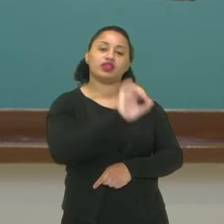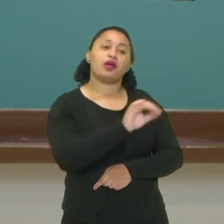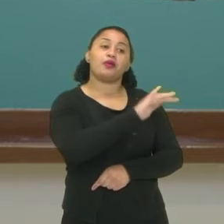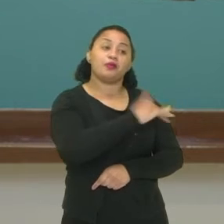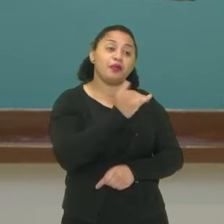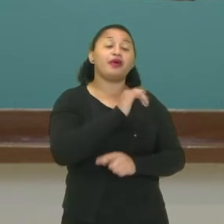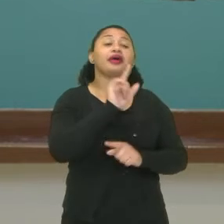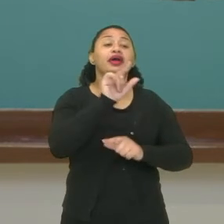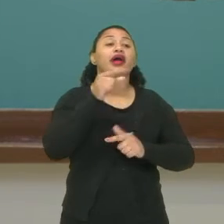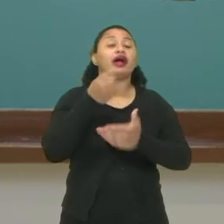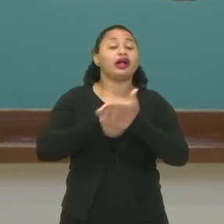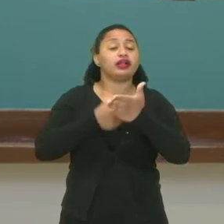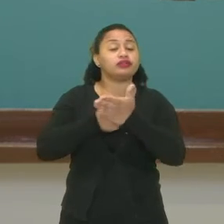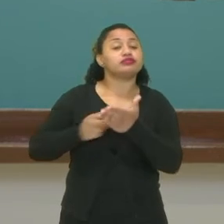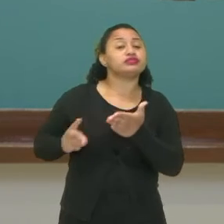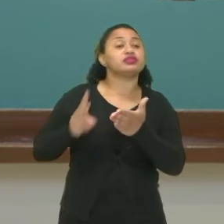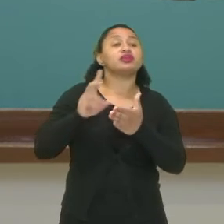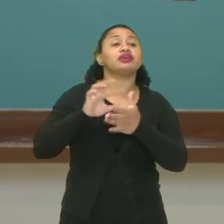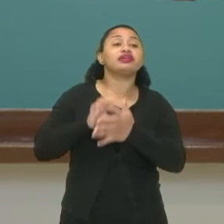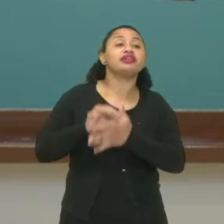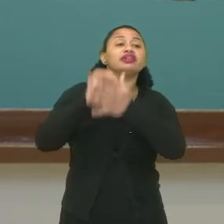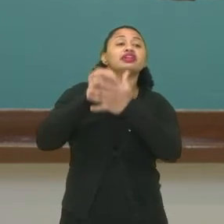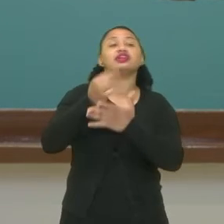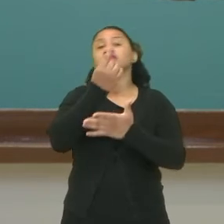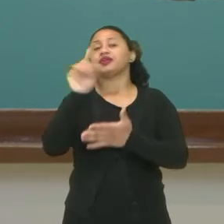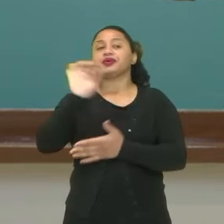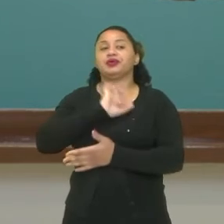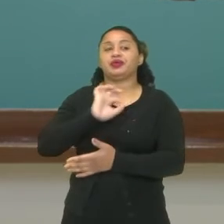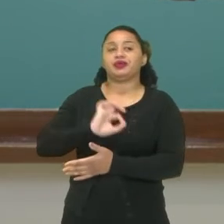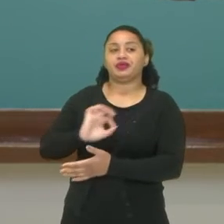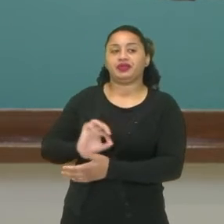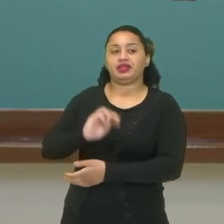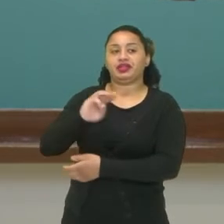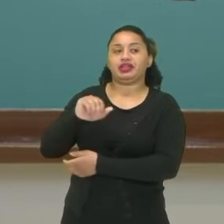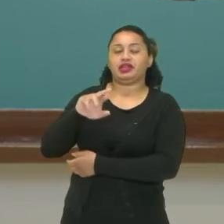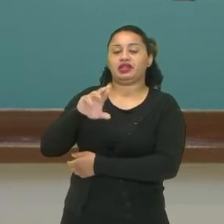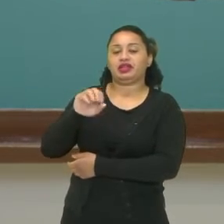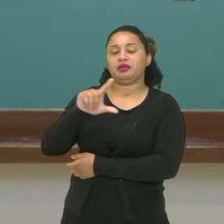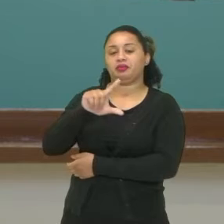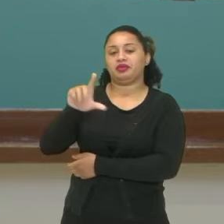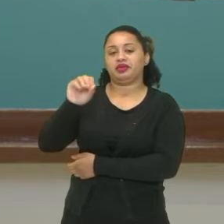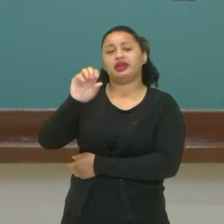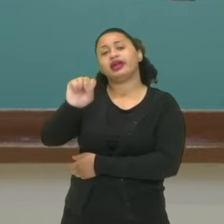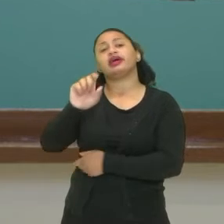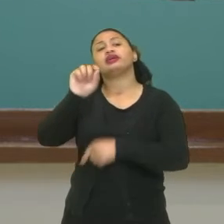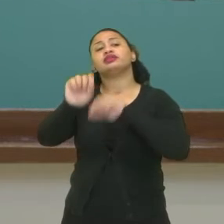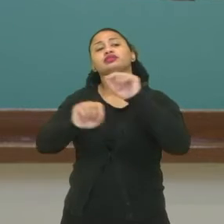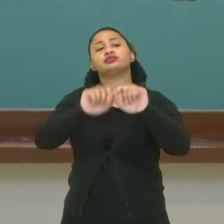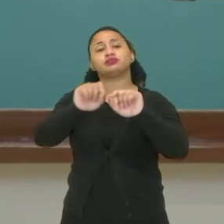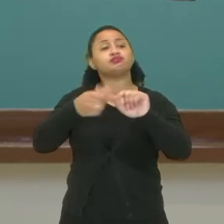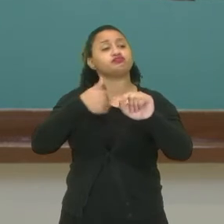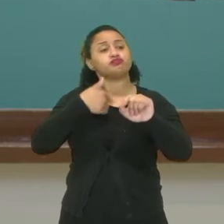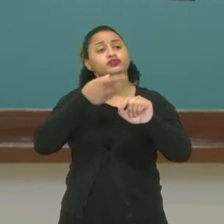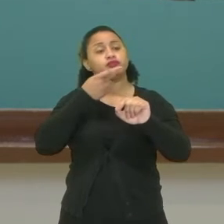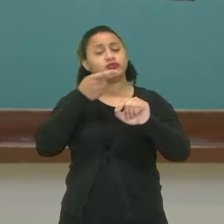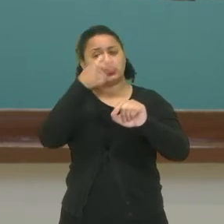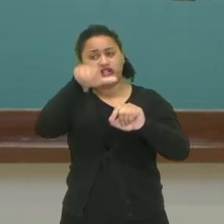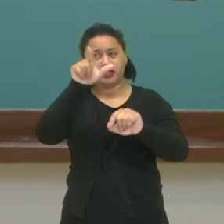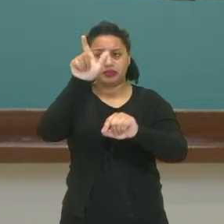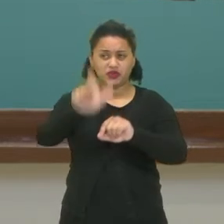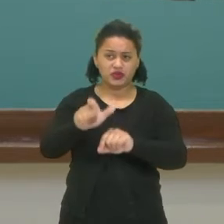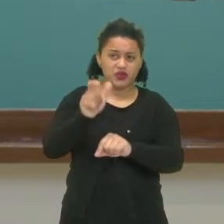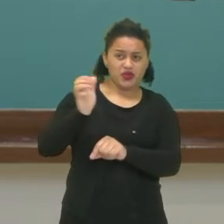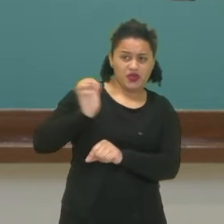luta prosseguiu sob a liderança de outro padre, né? José Maria Morelos, que considerava os ricos e